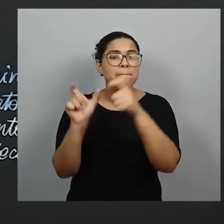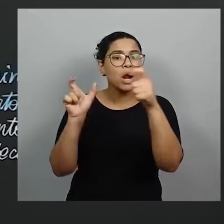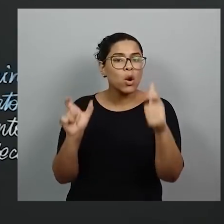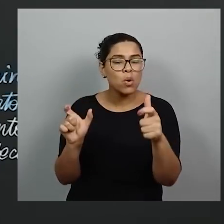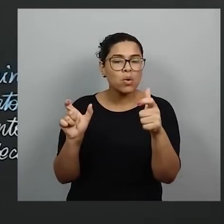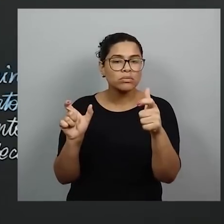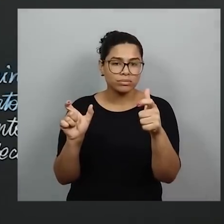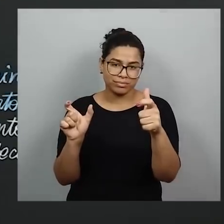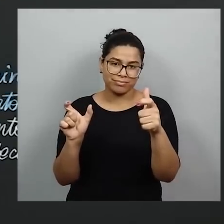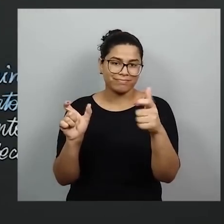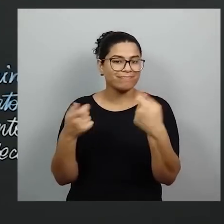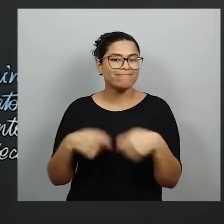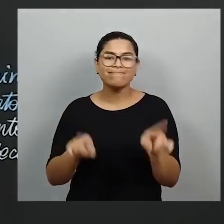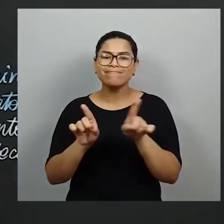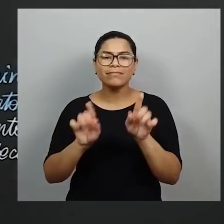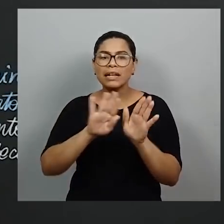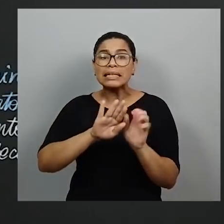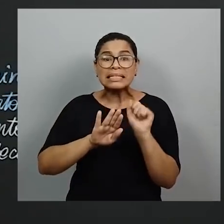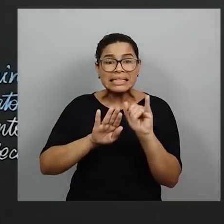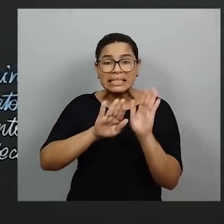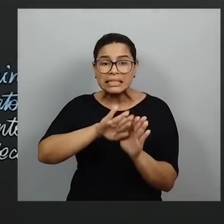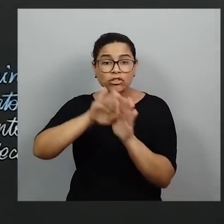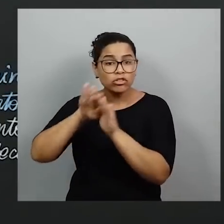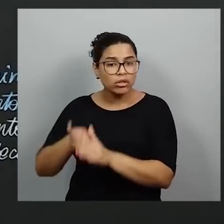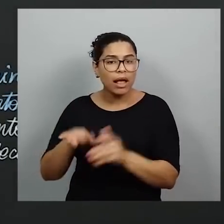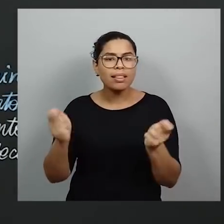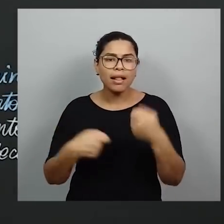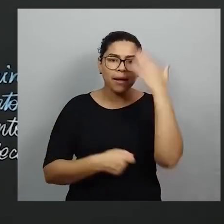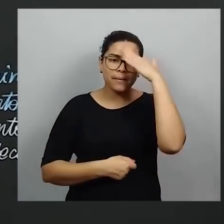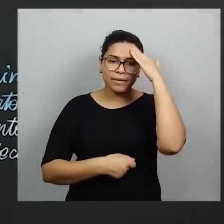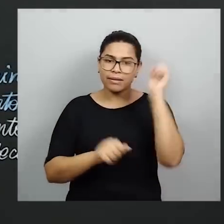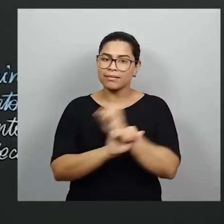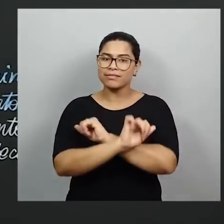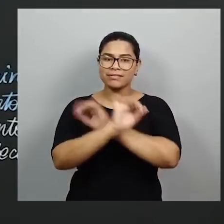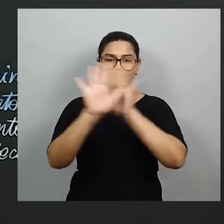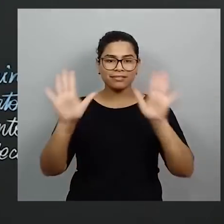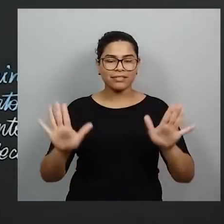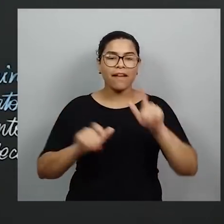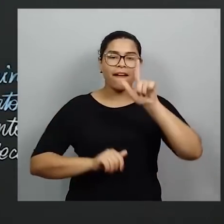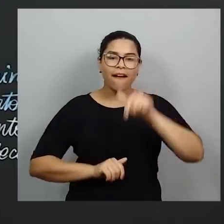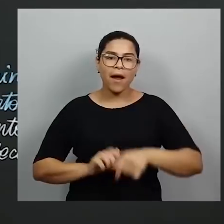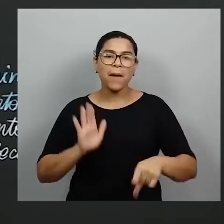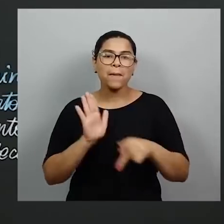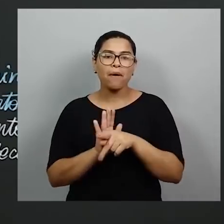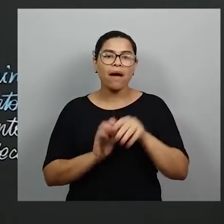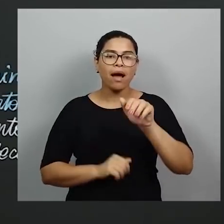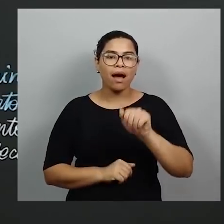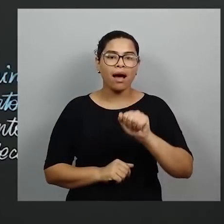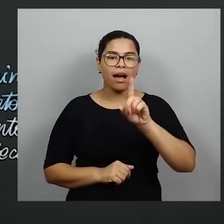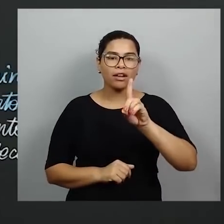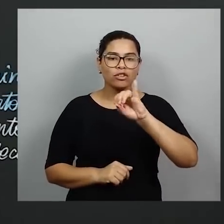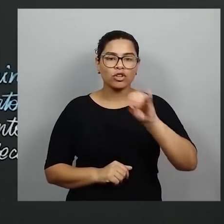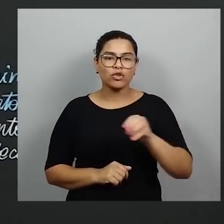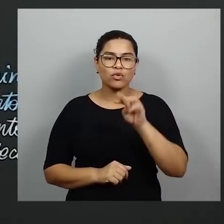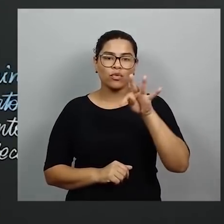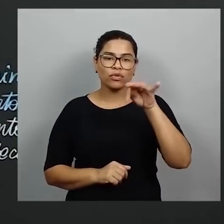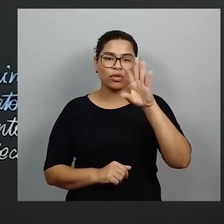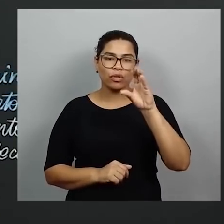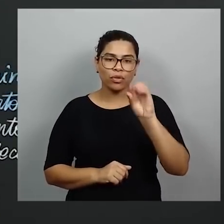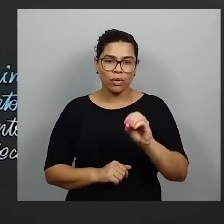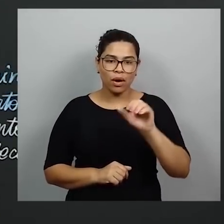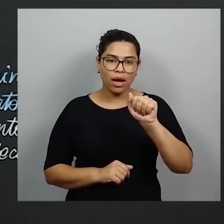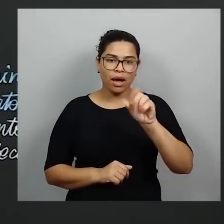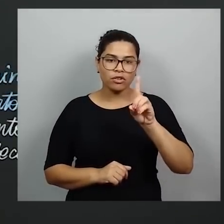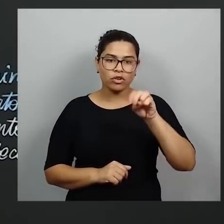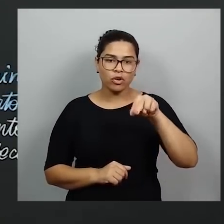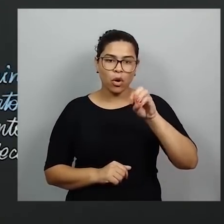desse artigo e desse adjetivo. Nesse caso, eu chamo isso de adjunto adnominal, ou seja, são termos que